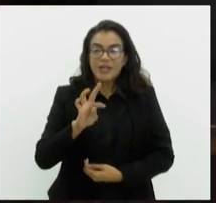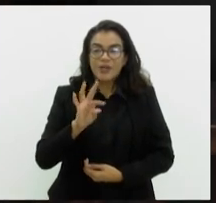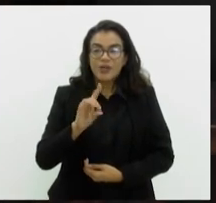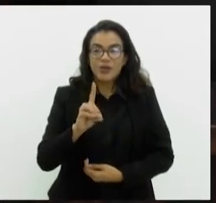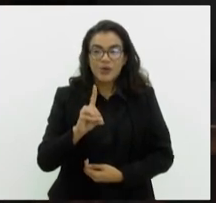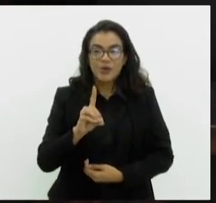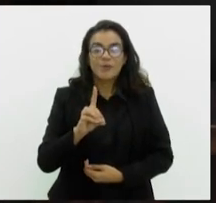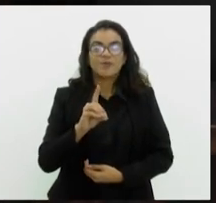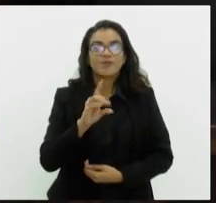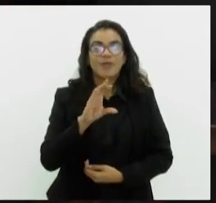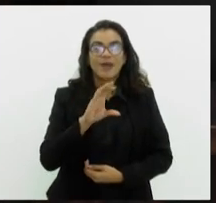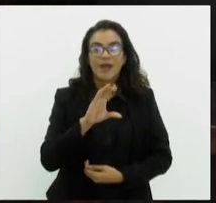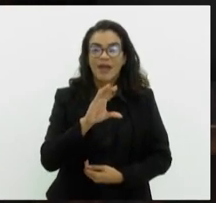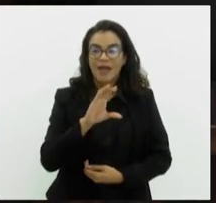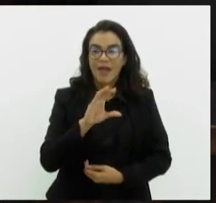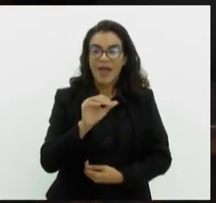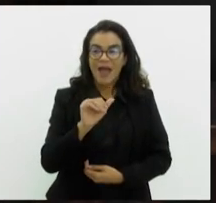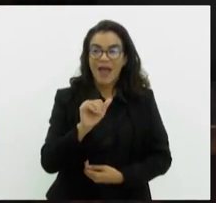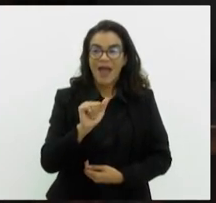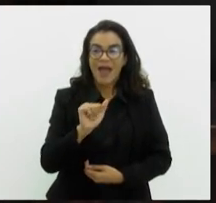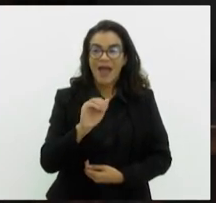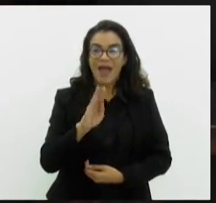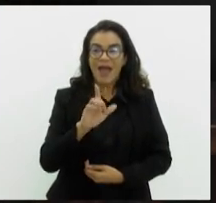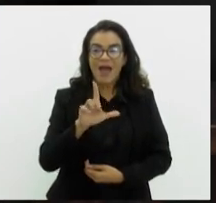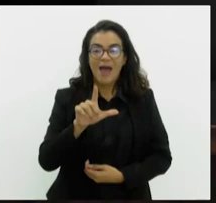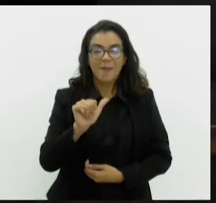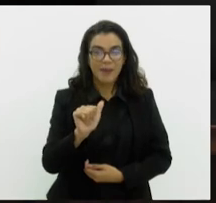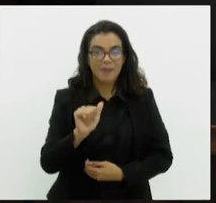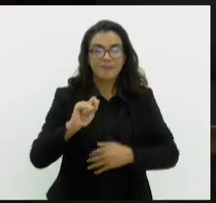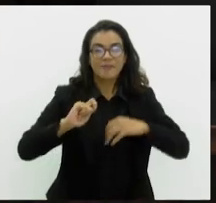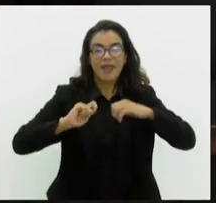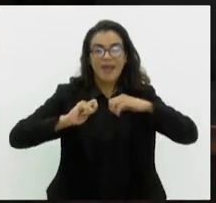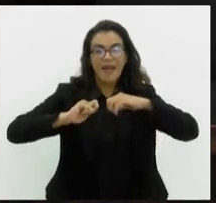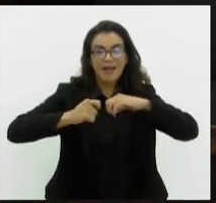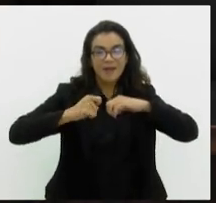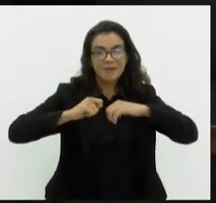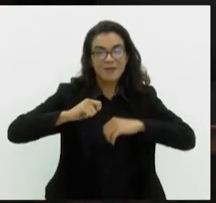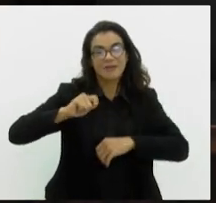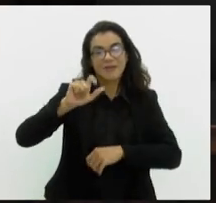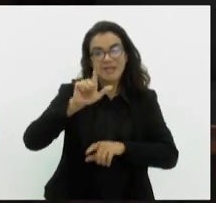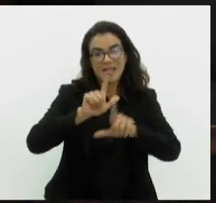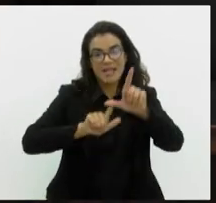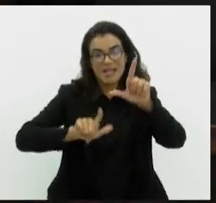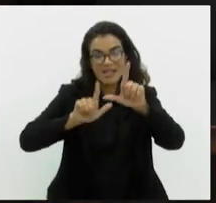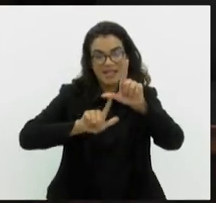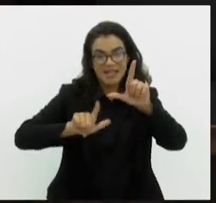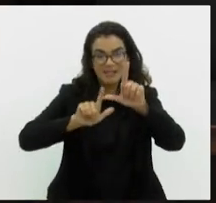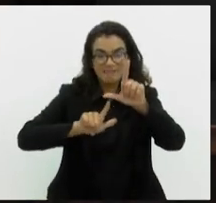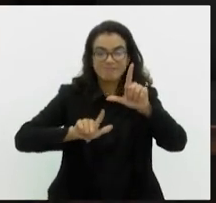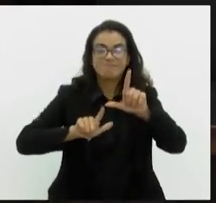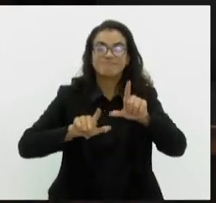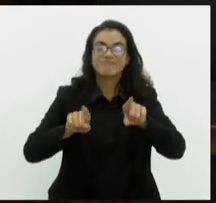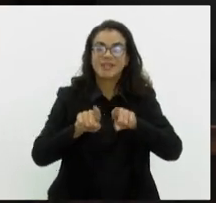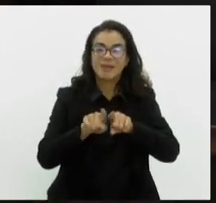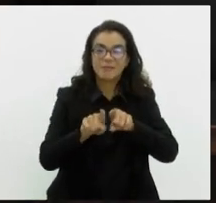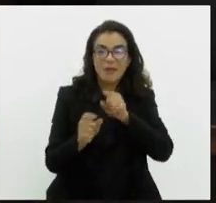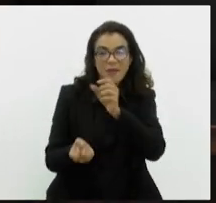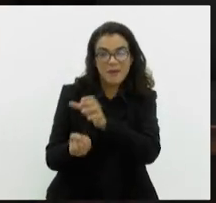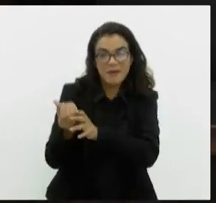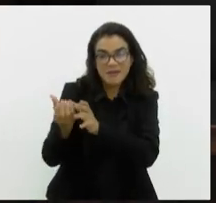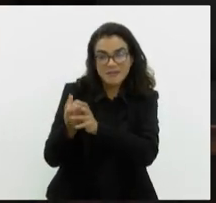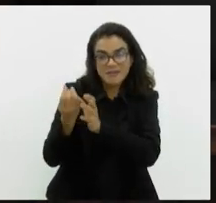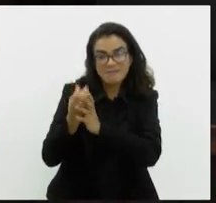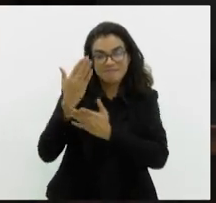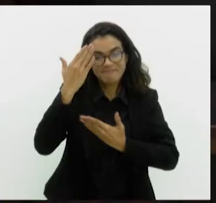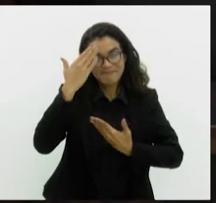coordenador da ABLA, Aquilombamento Brasileiro de Letras e Artes Pretas e originárias. Muito obrigada